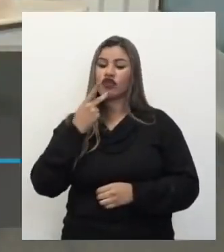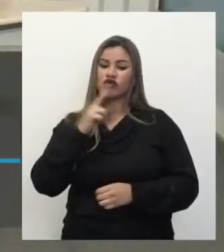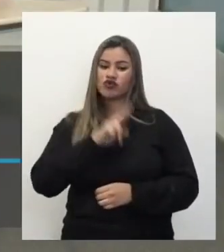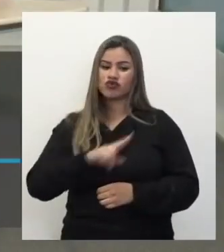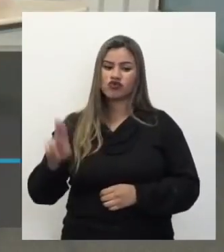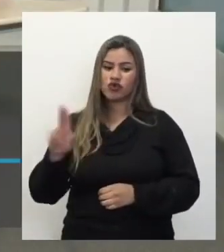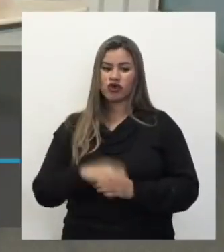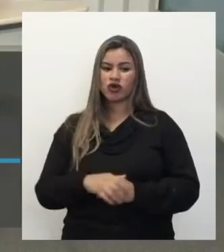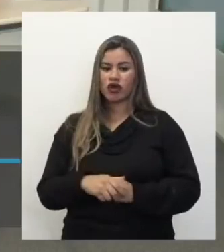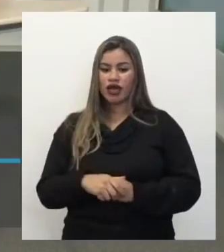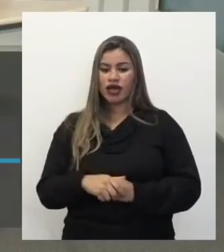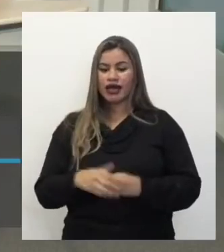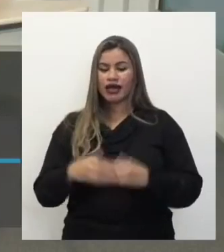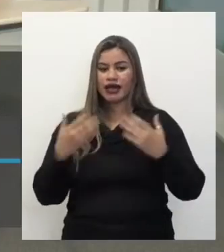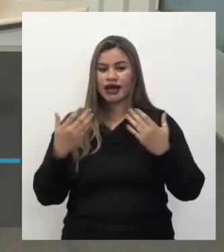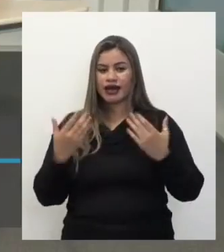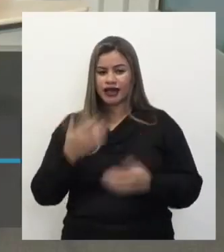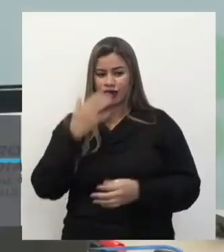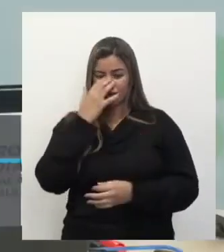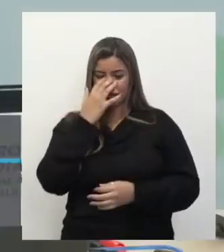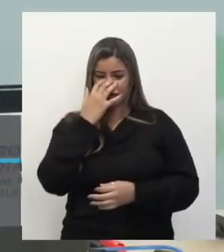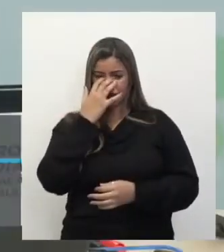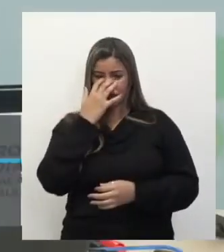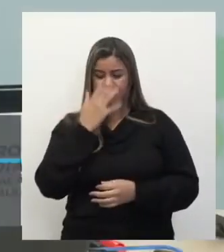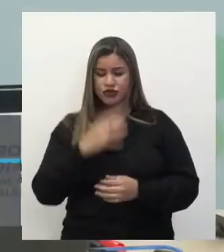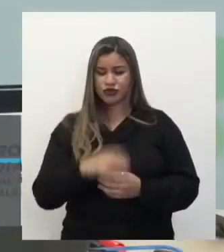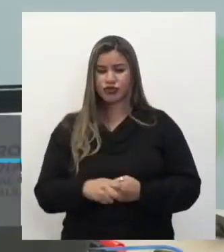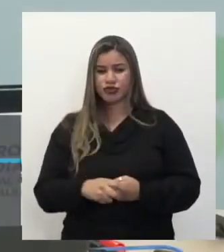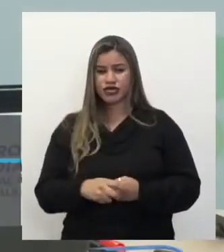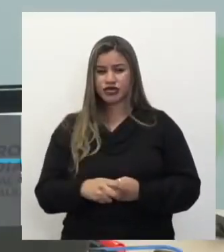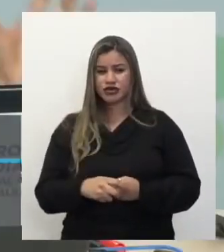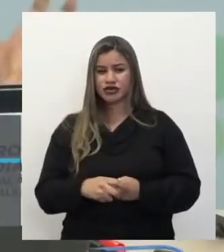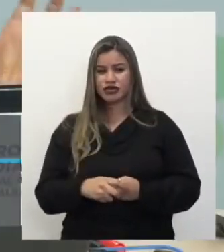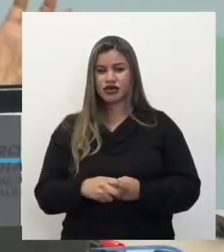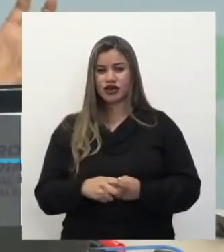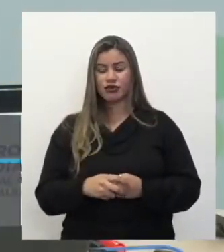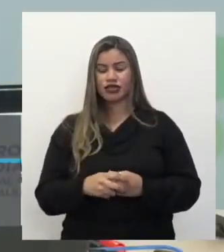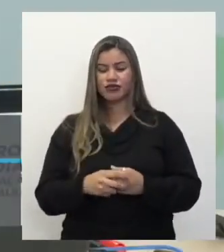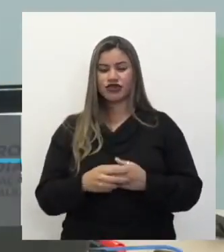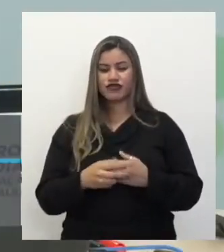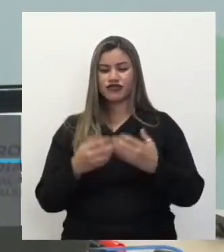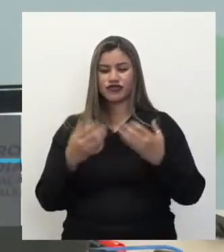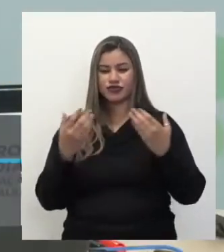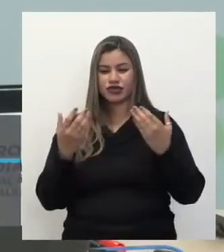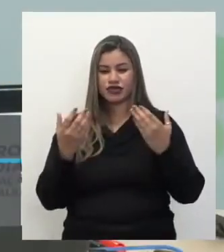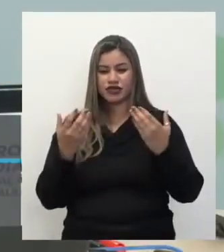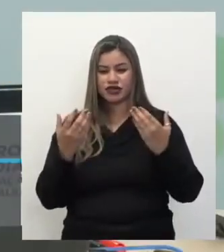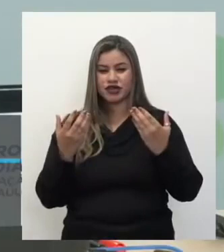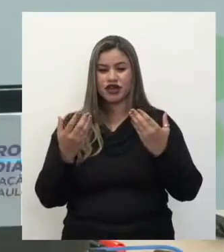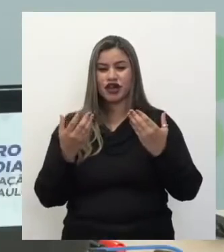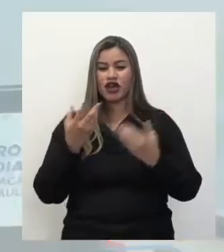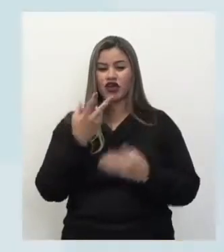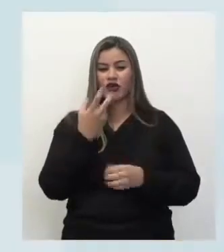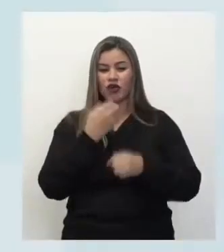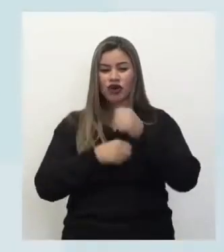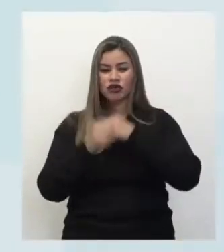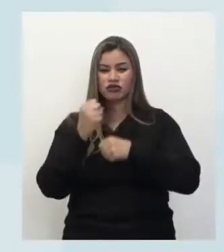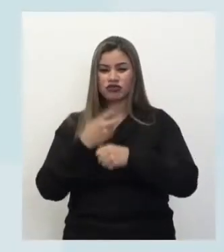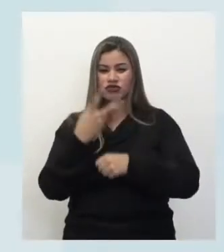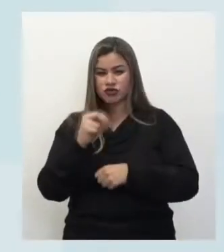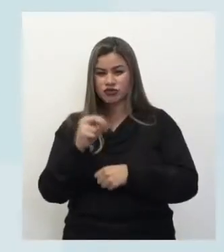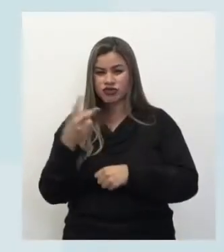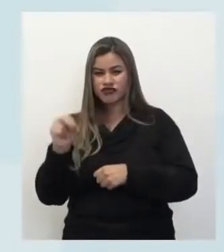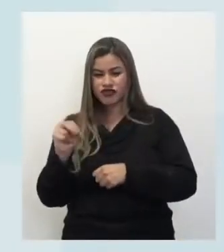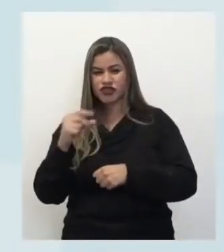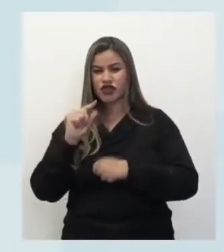do movimento Vidas Negras Importam. Isso aí, essa imagem, quando a gente pensou em Black Lives Matter, pensou em 2020, qual fato veio à